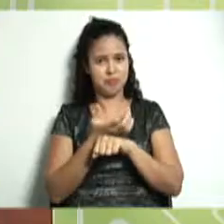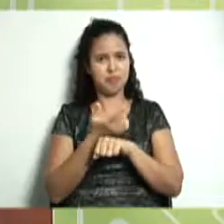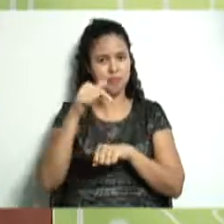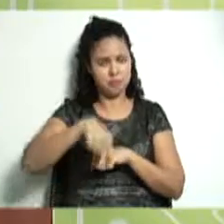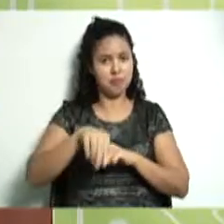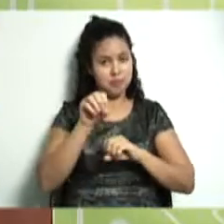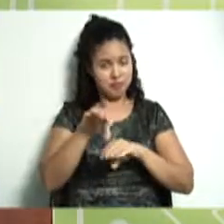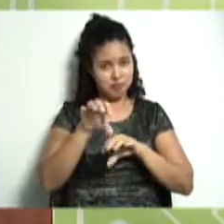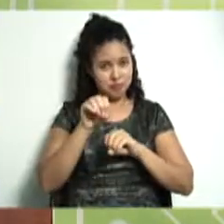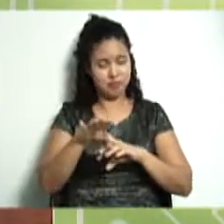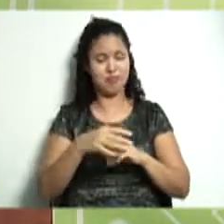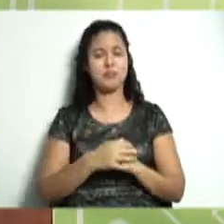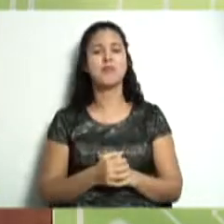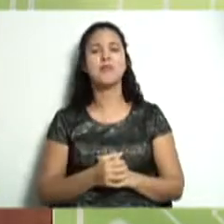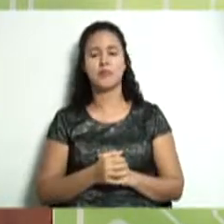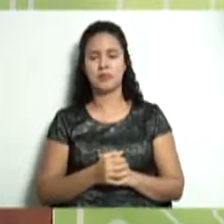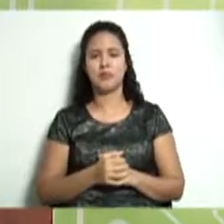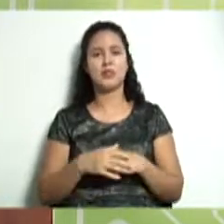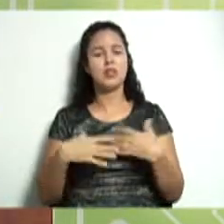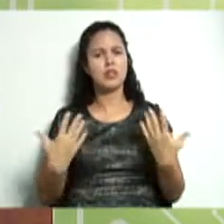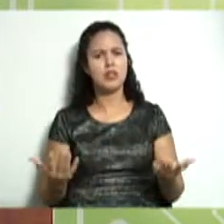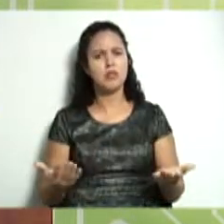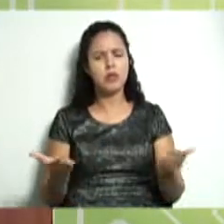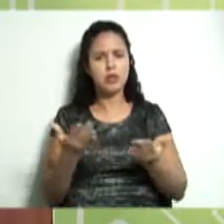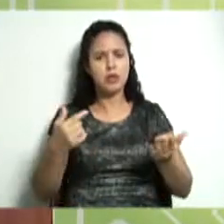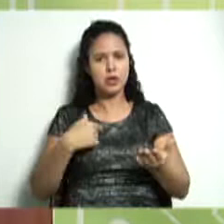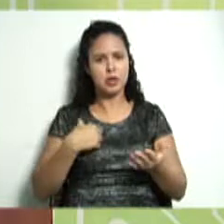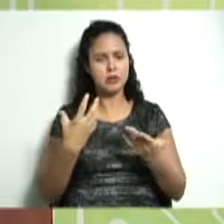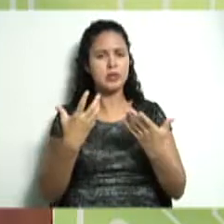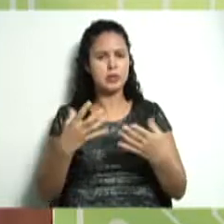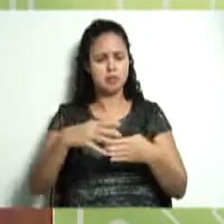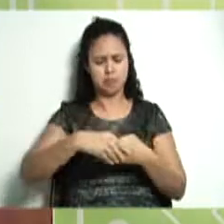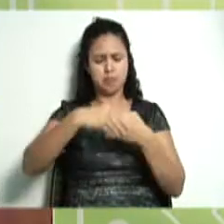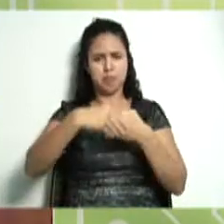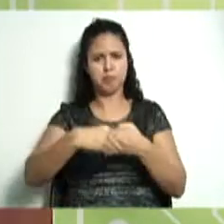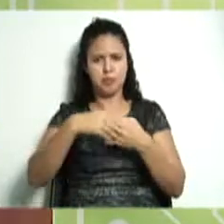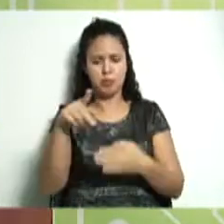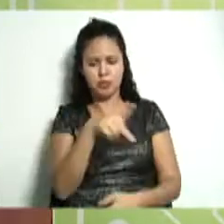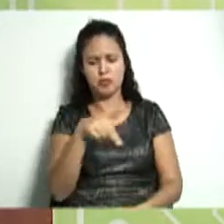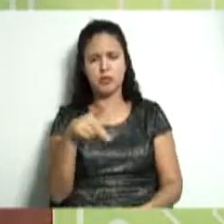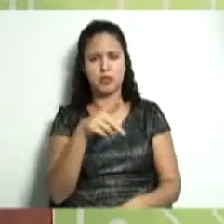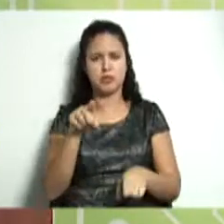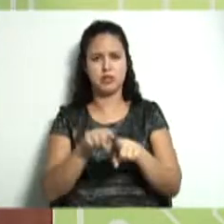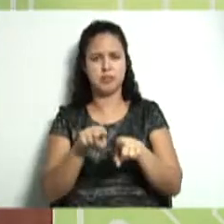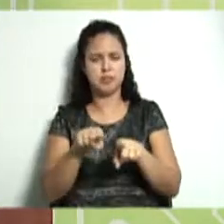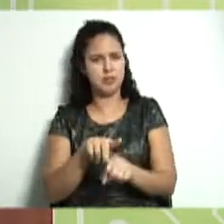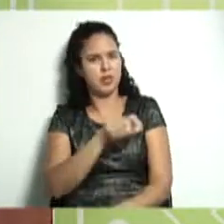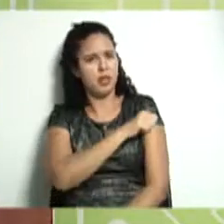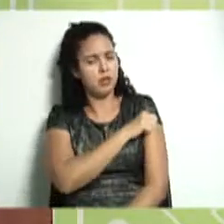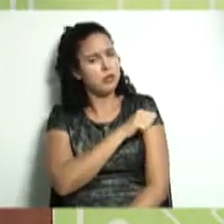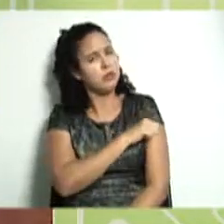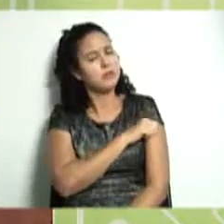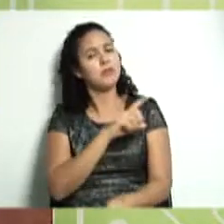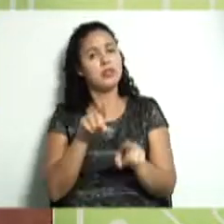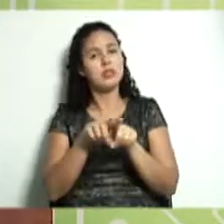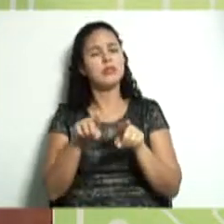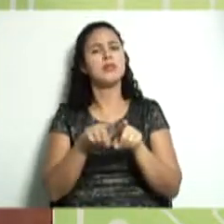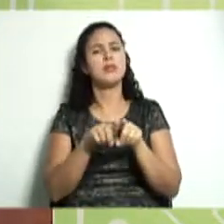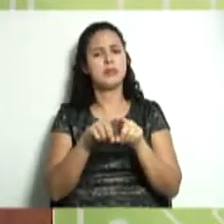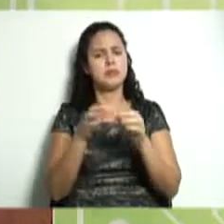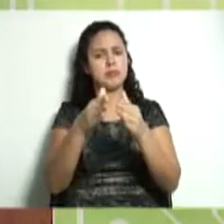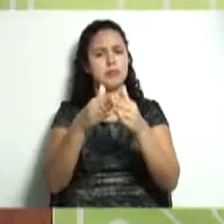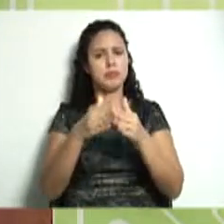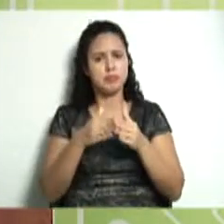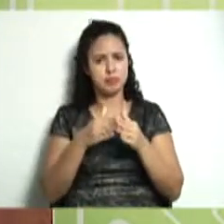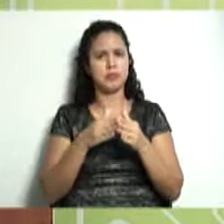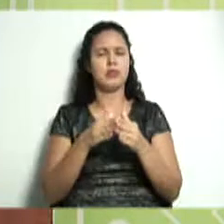bem. Quero cumprimentar os professores aí de sala, cada aluno, e também solicitar participação